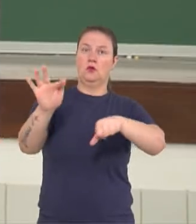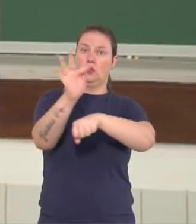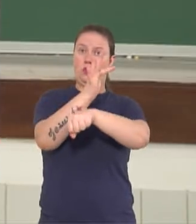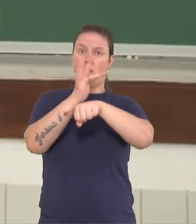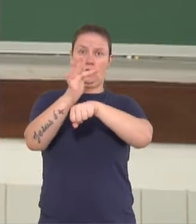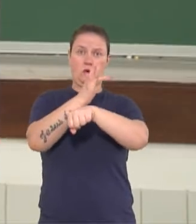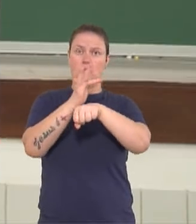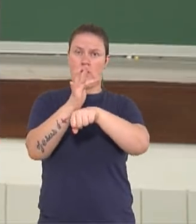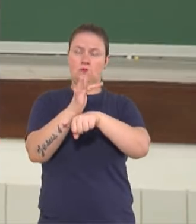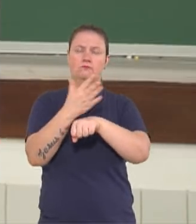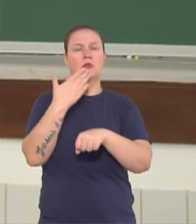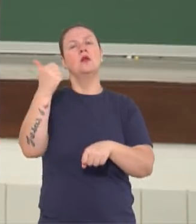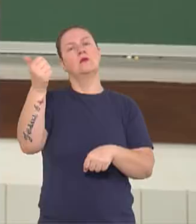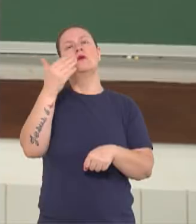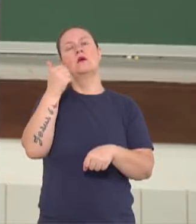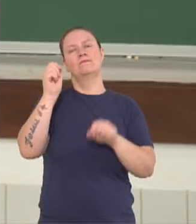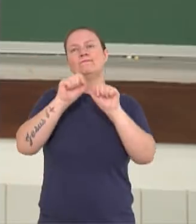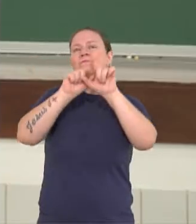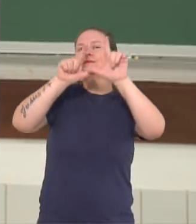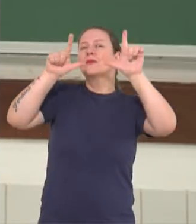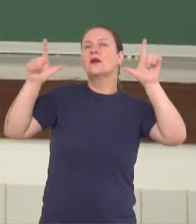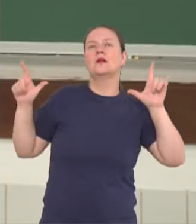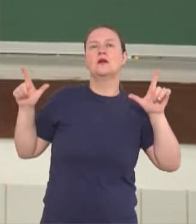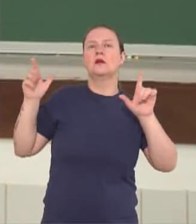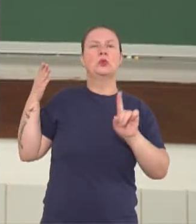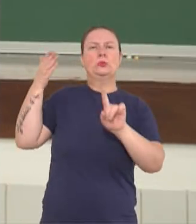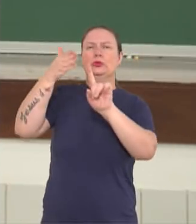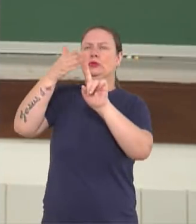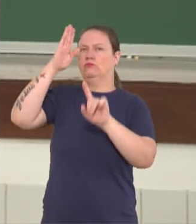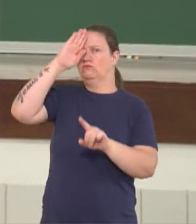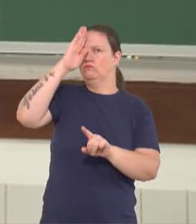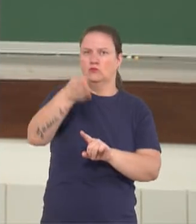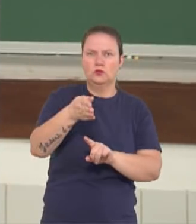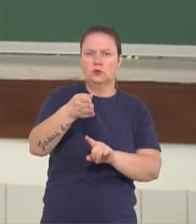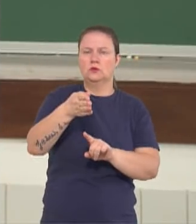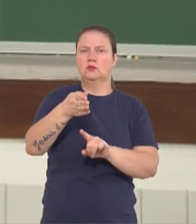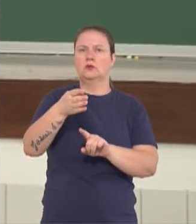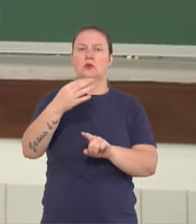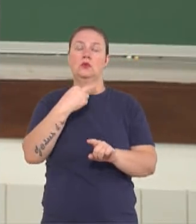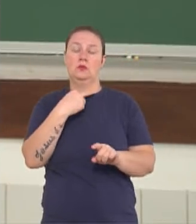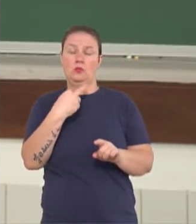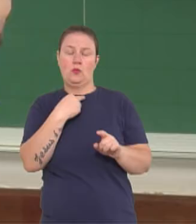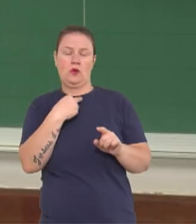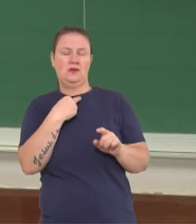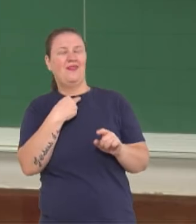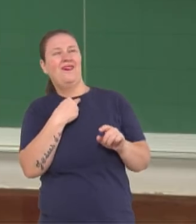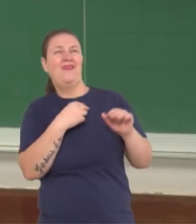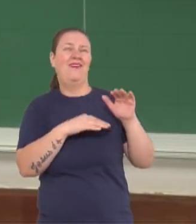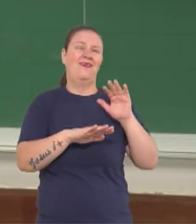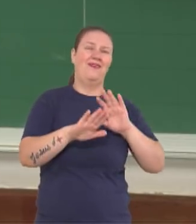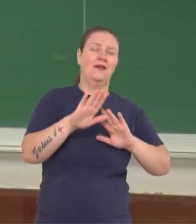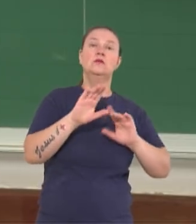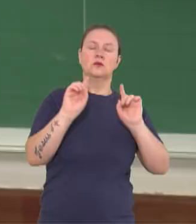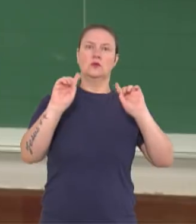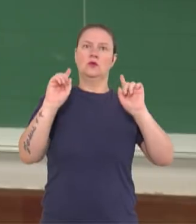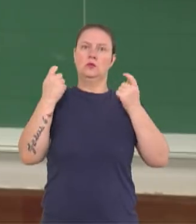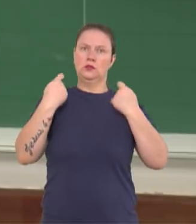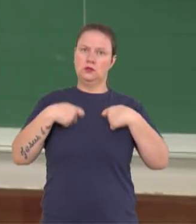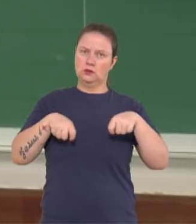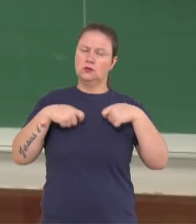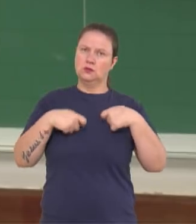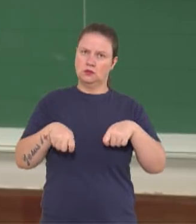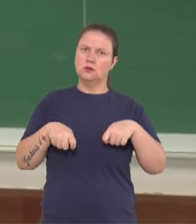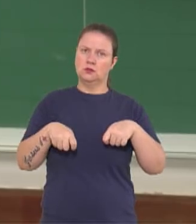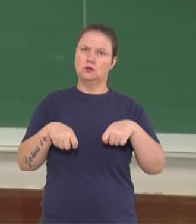com objetividade, né? Não pode trazer muito aí a opinião, né? Não pode ser um texto subjetivo, né? Tem que ser mais conciso